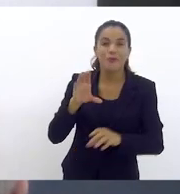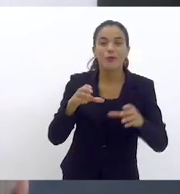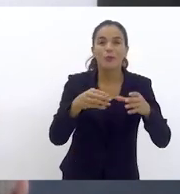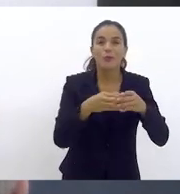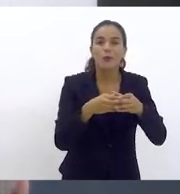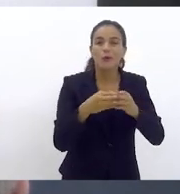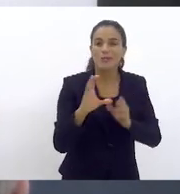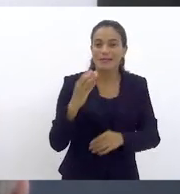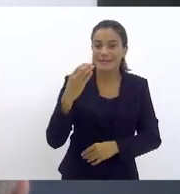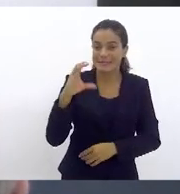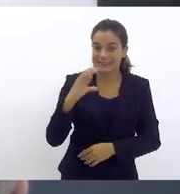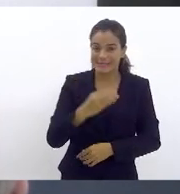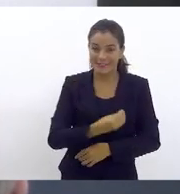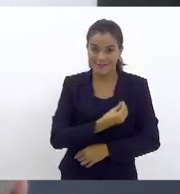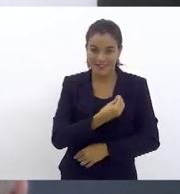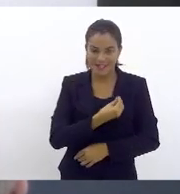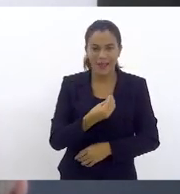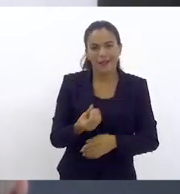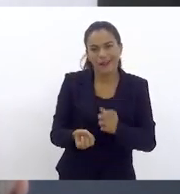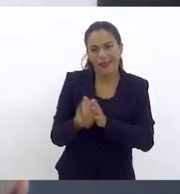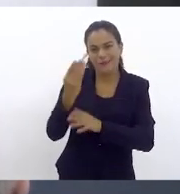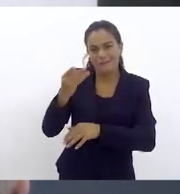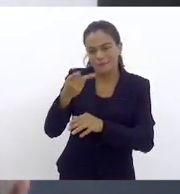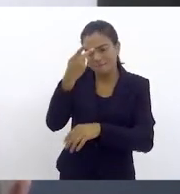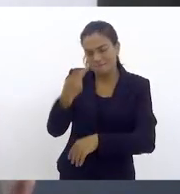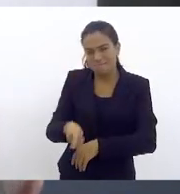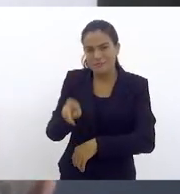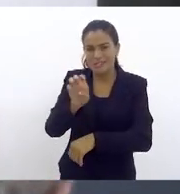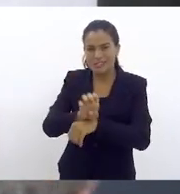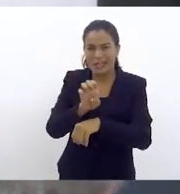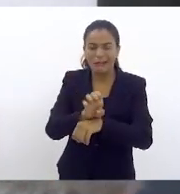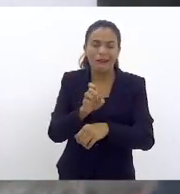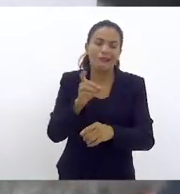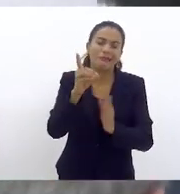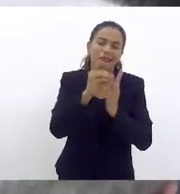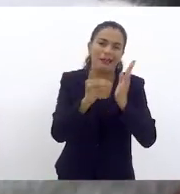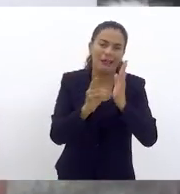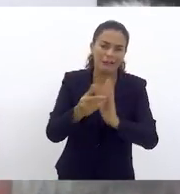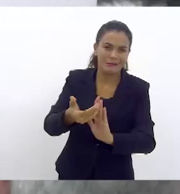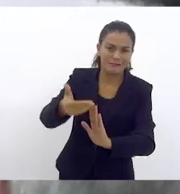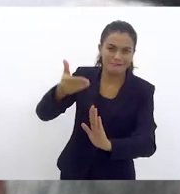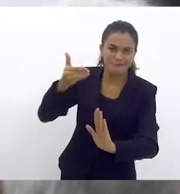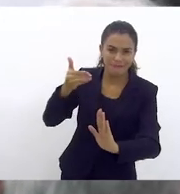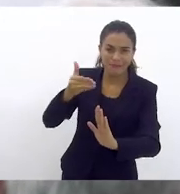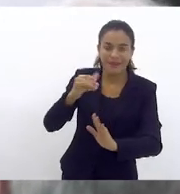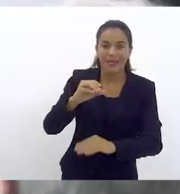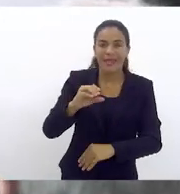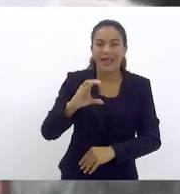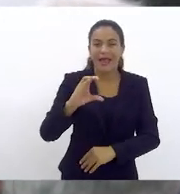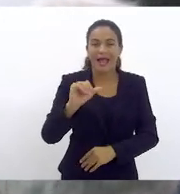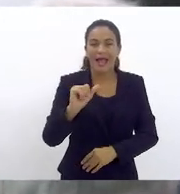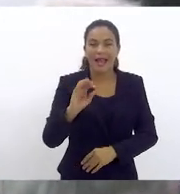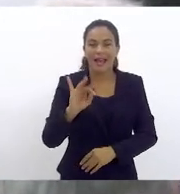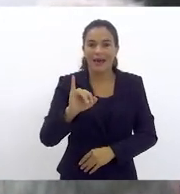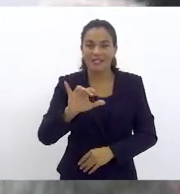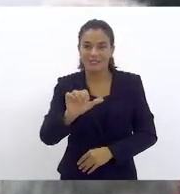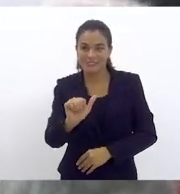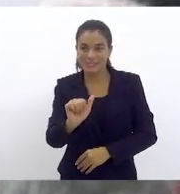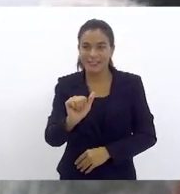ciências da vida né um grupo do Estado criado pelo Estado no início da década passada a Kátia Werneck